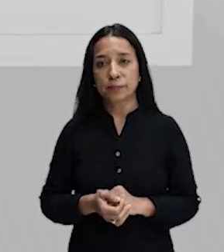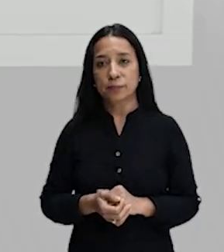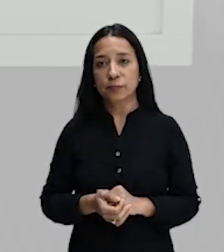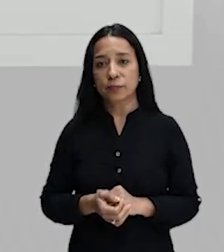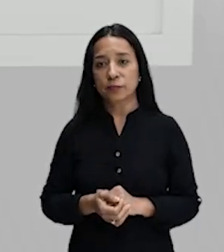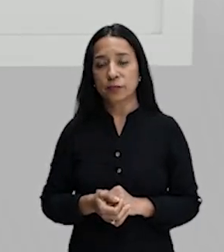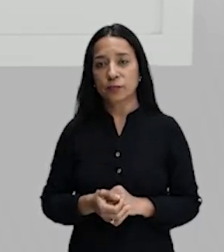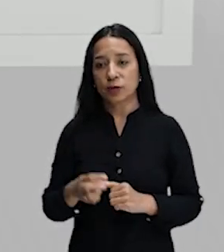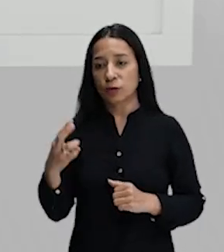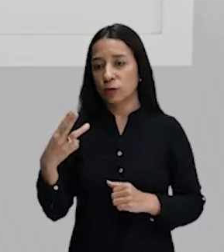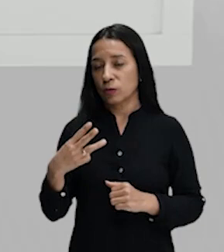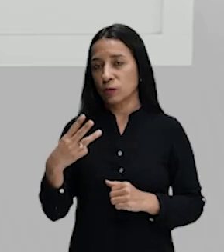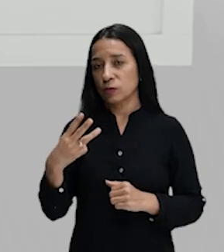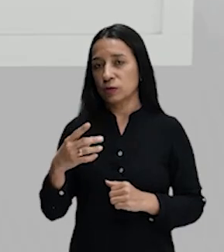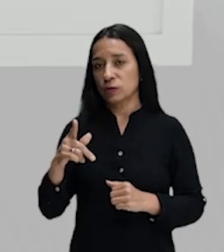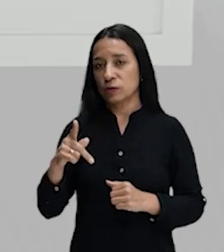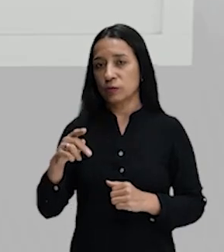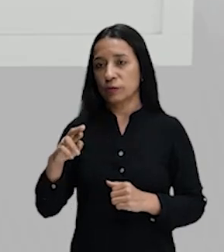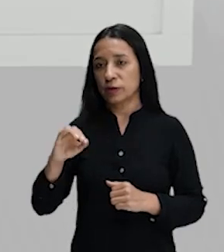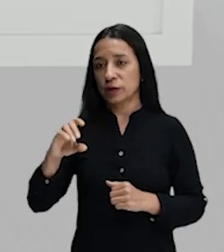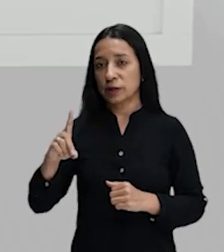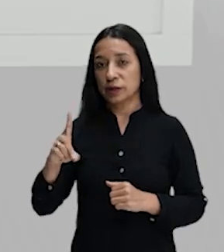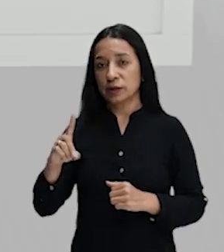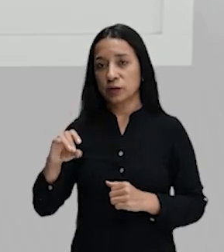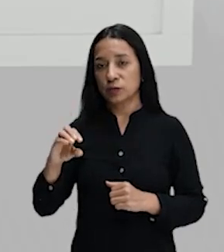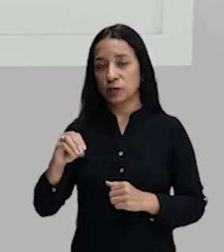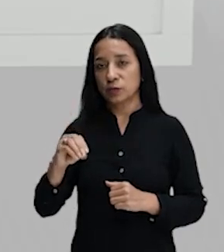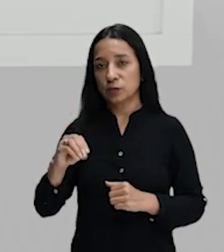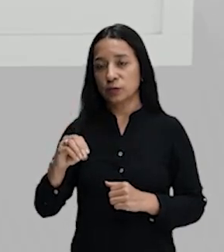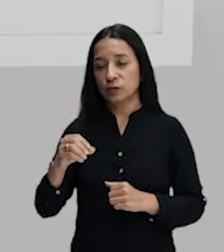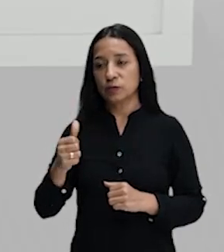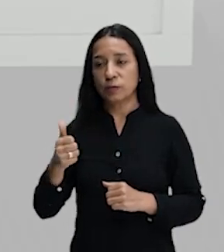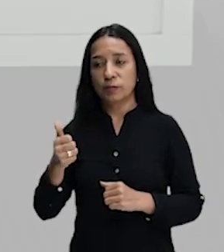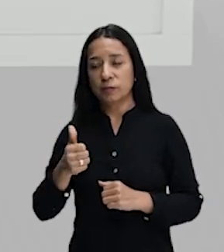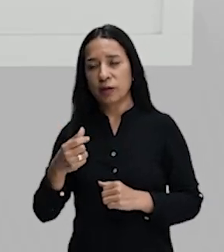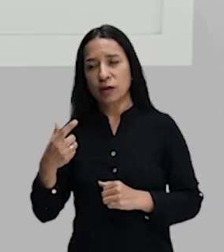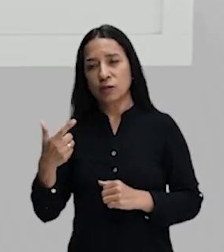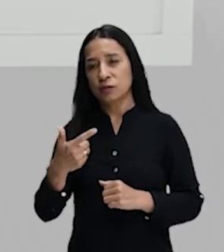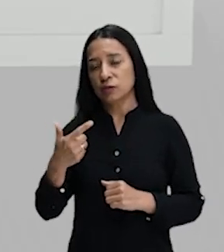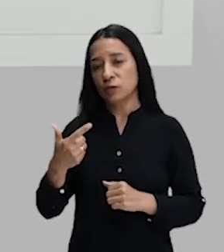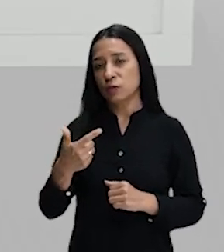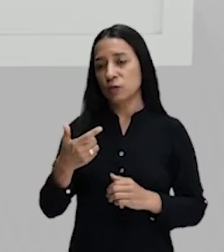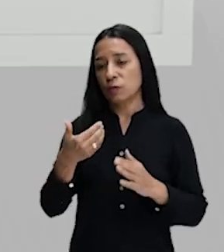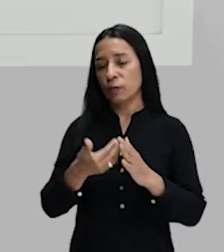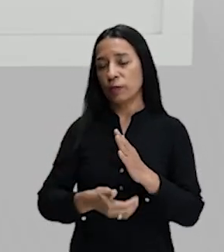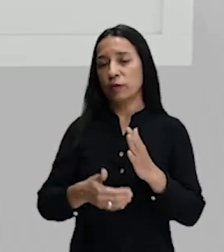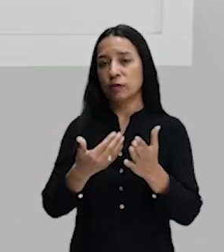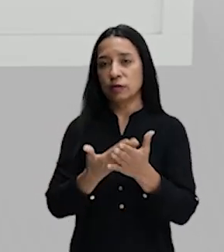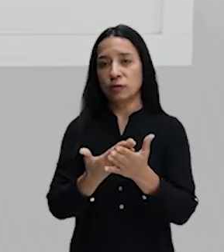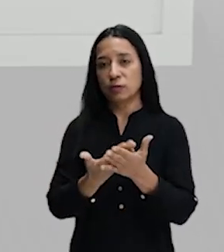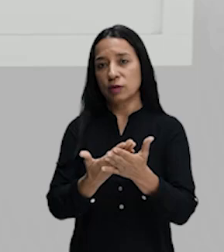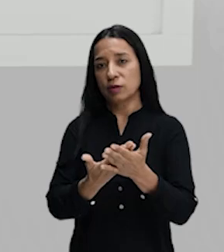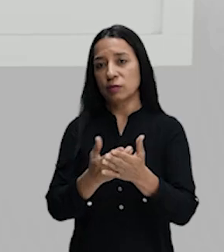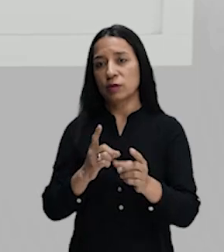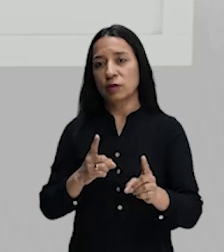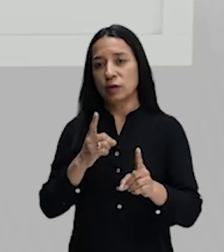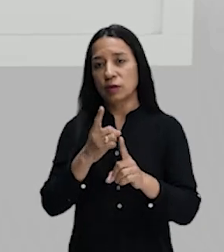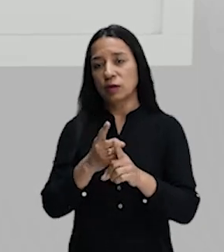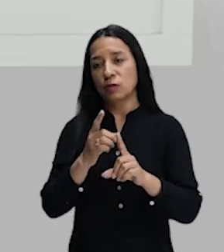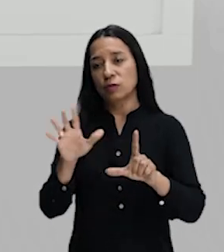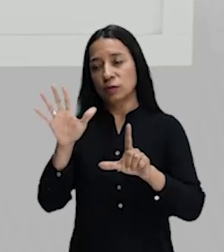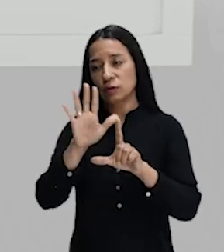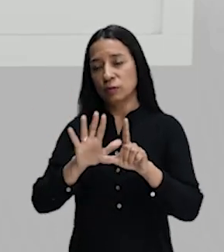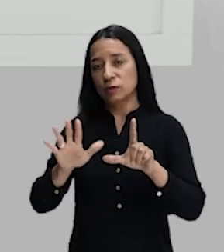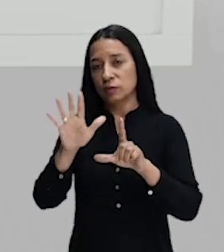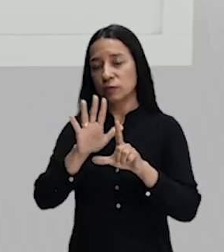então no terceiro período, do segundo ou do primeiro, né, se você perdeu alguma aula, você encontra na plataforma, né, na plataforma Gonçalves Dias. Né,